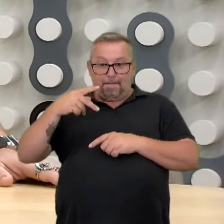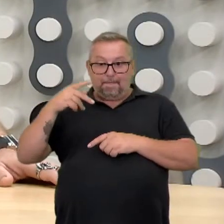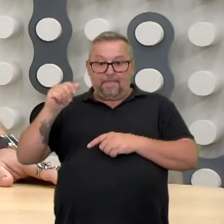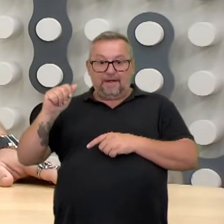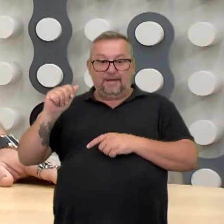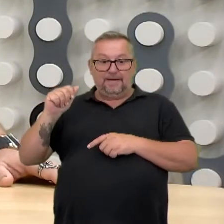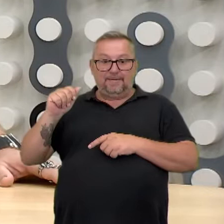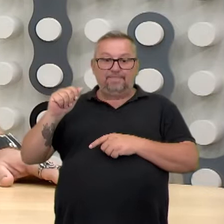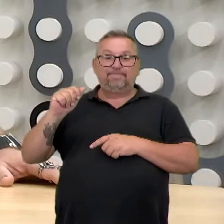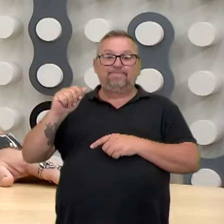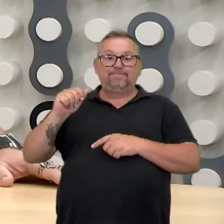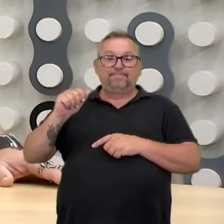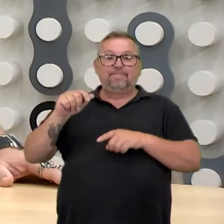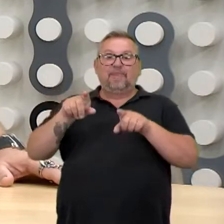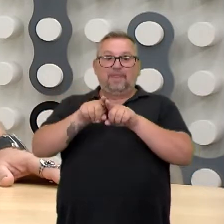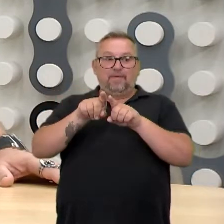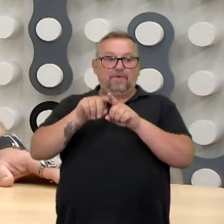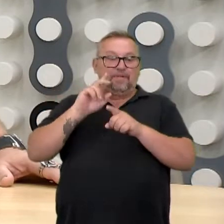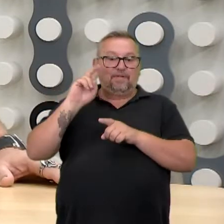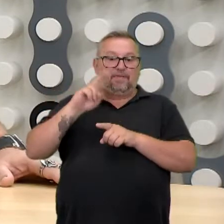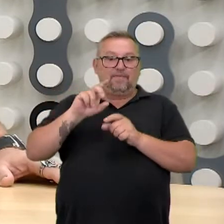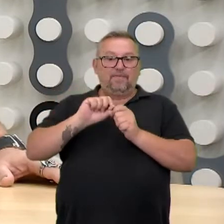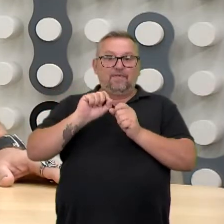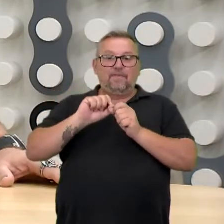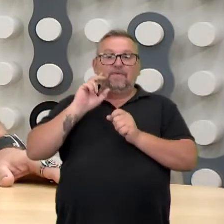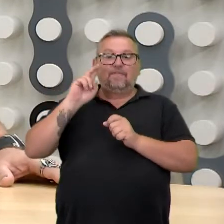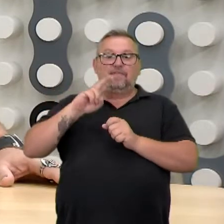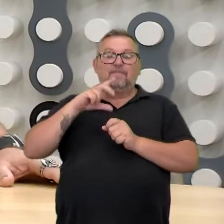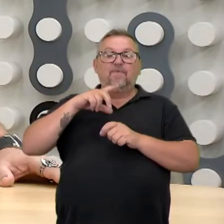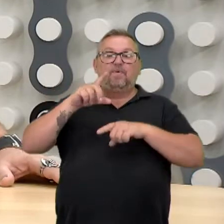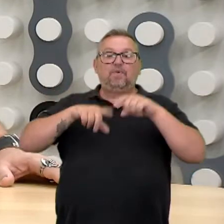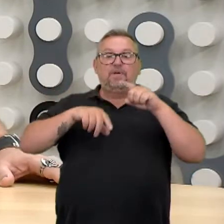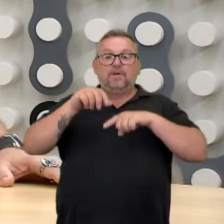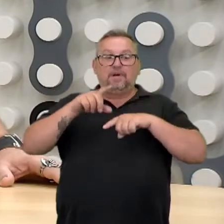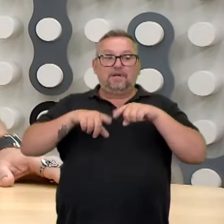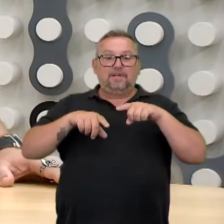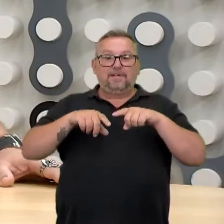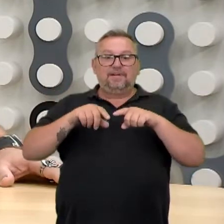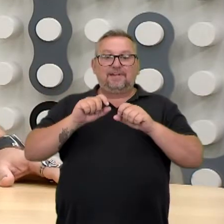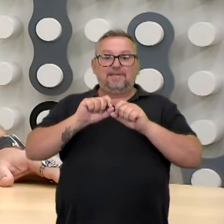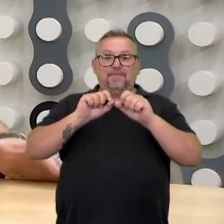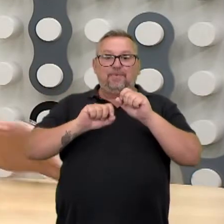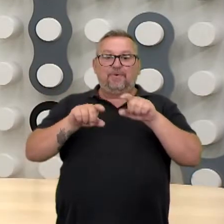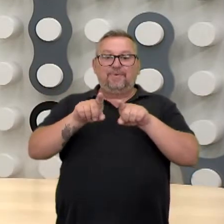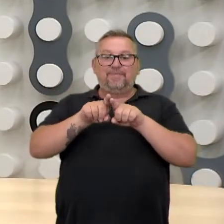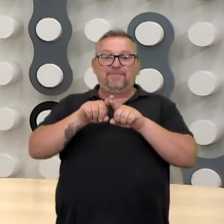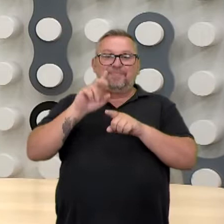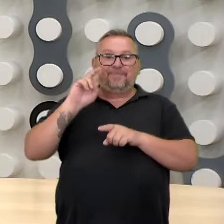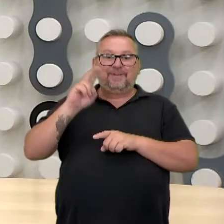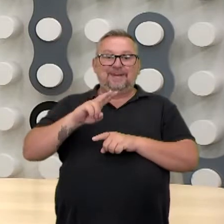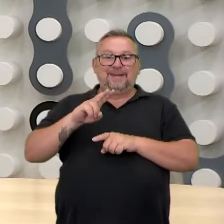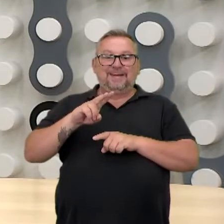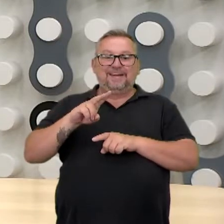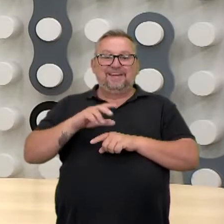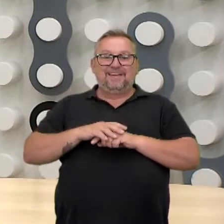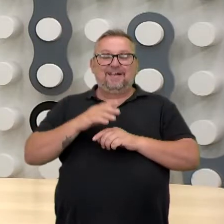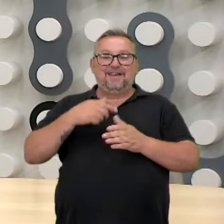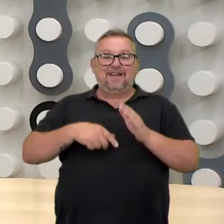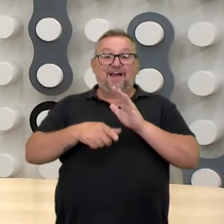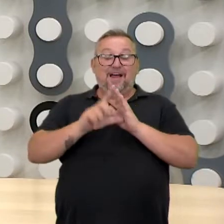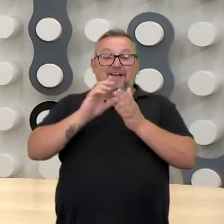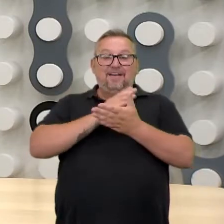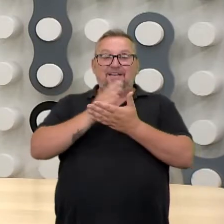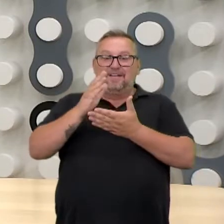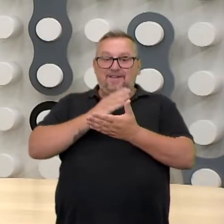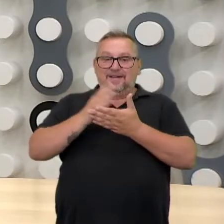Divide aí Multiplica, né? E aí vocês podem estar vendo aí no material de apoio de vocês, tá certo? Antes de começarmos aí a